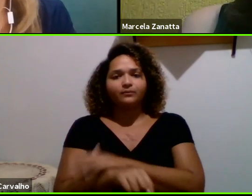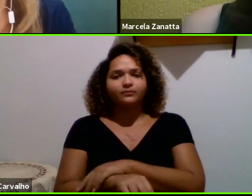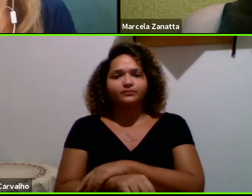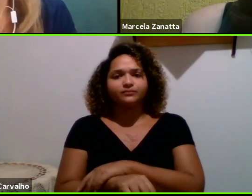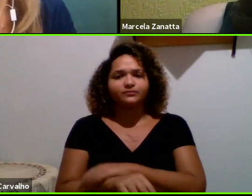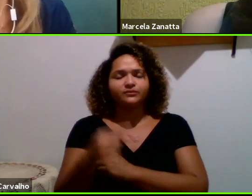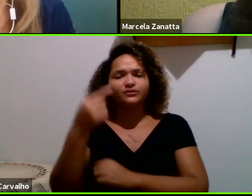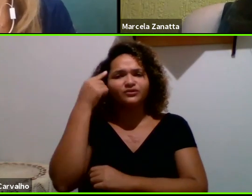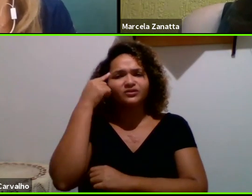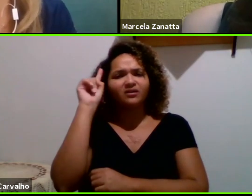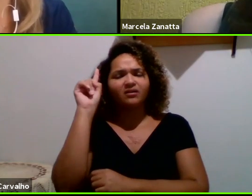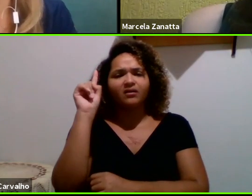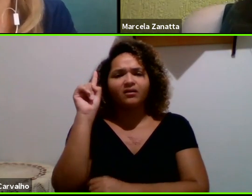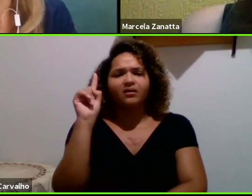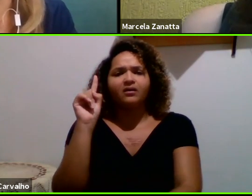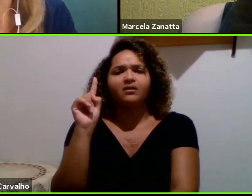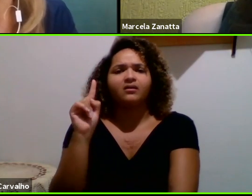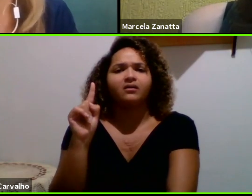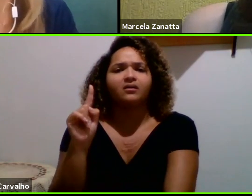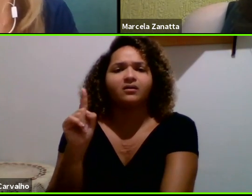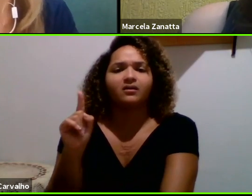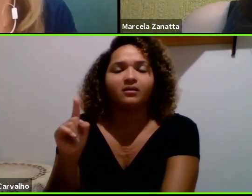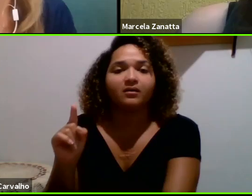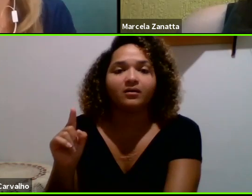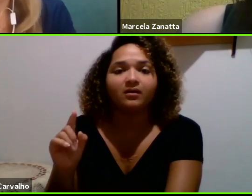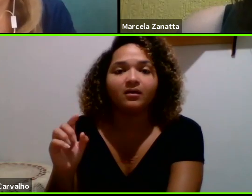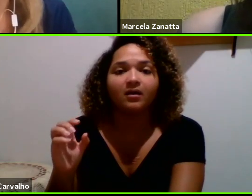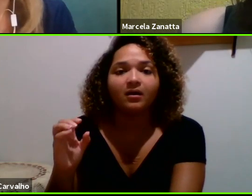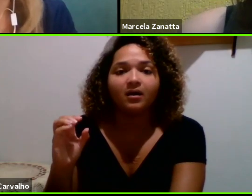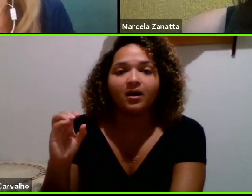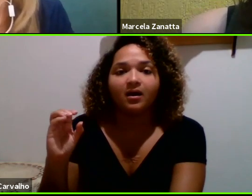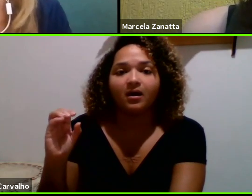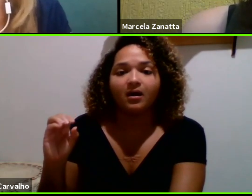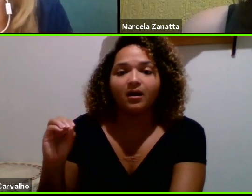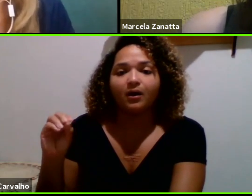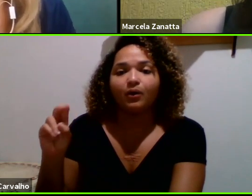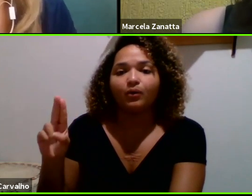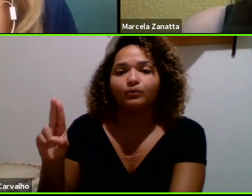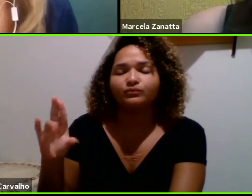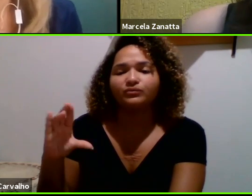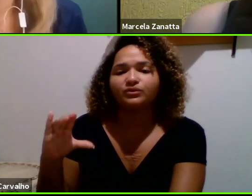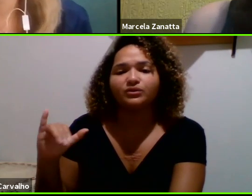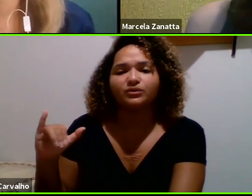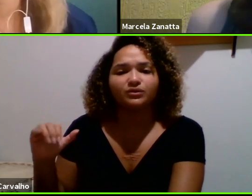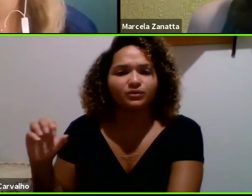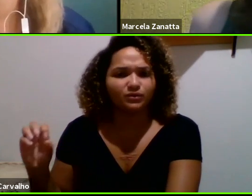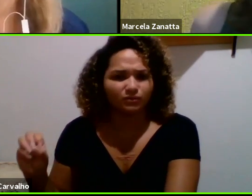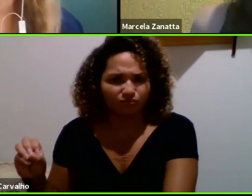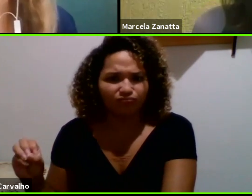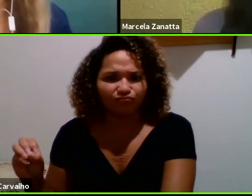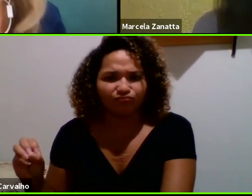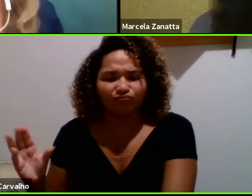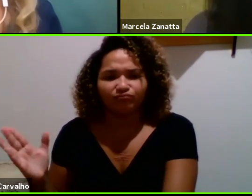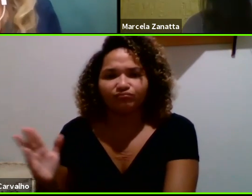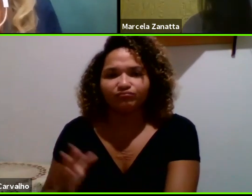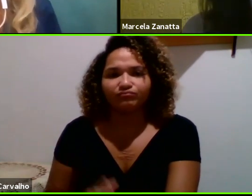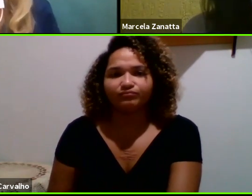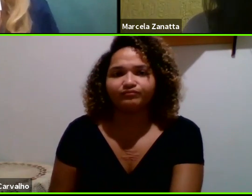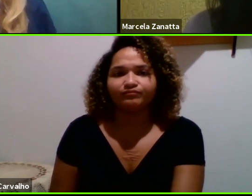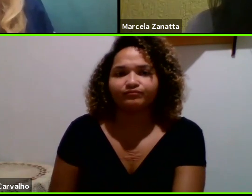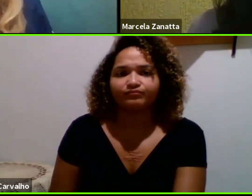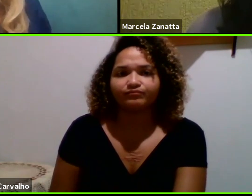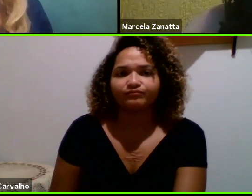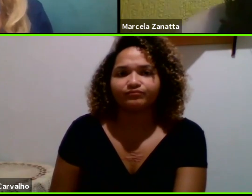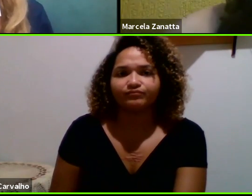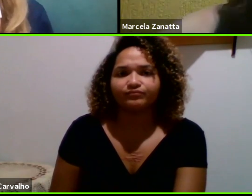alço muito intervencionista. Eu vou me posicionar, tá, Má, em relação a isso. Eu quero deixar claro,